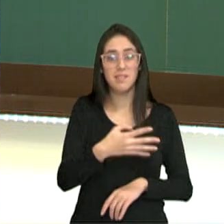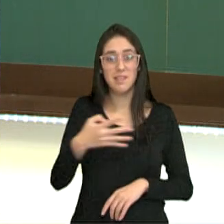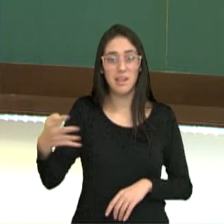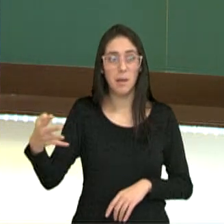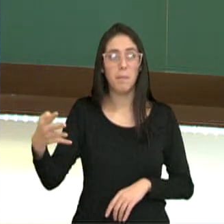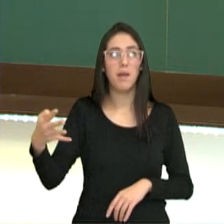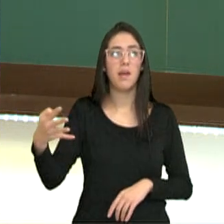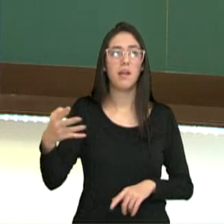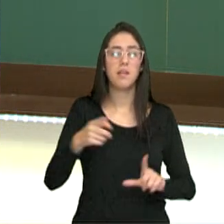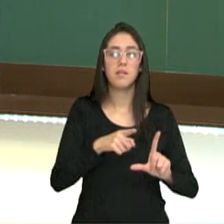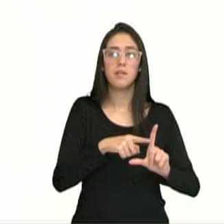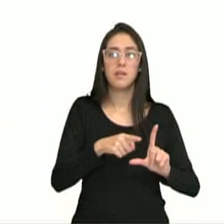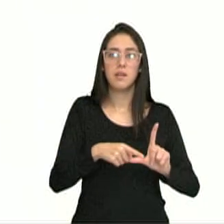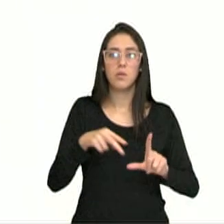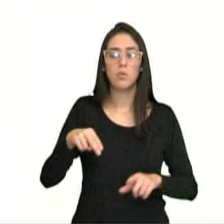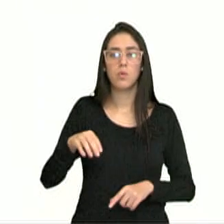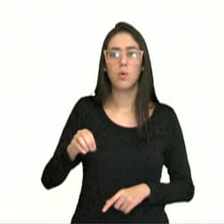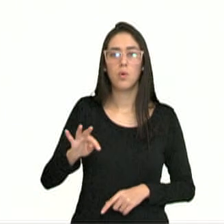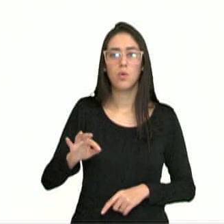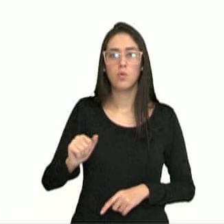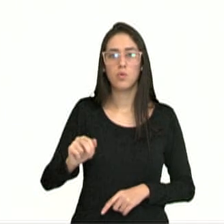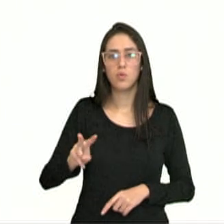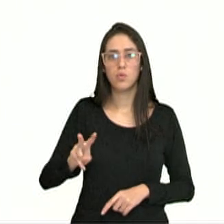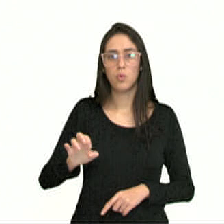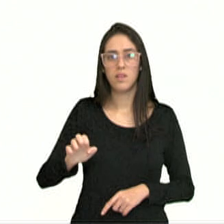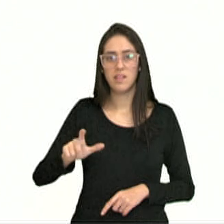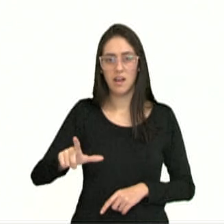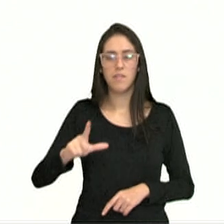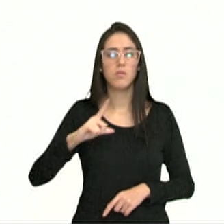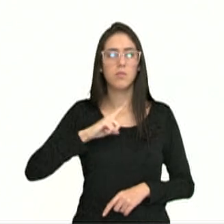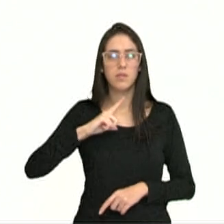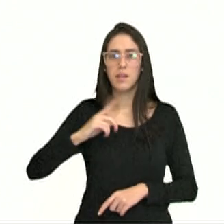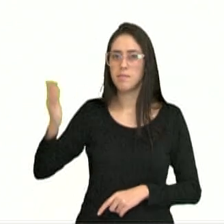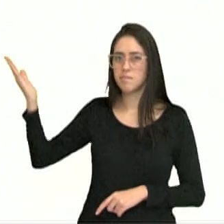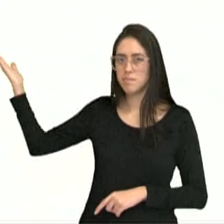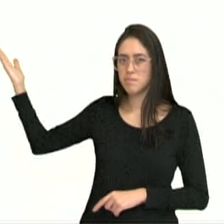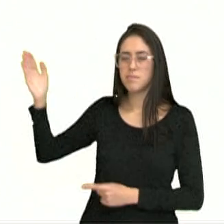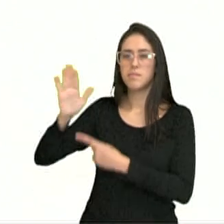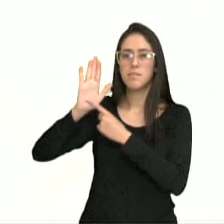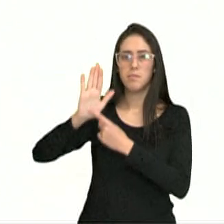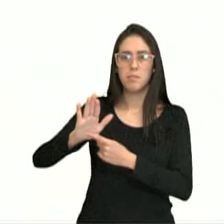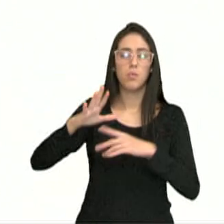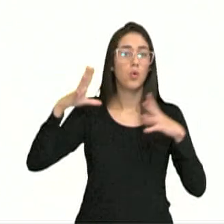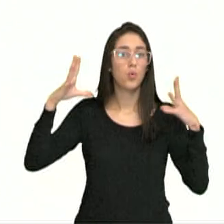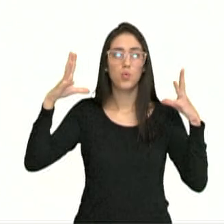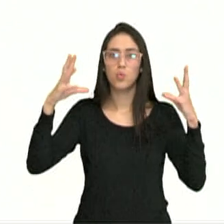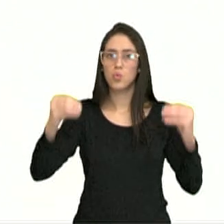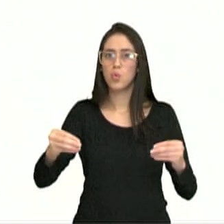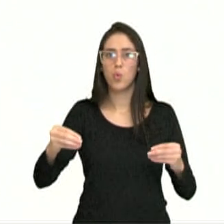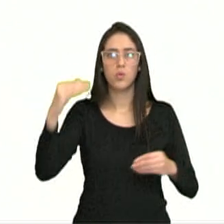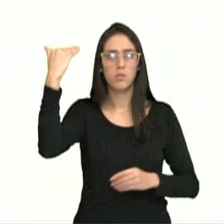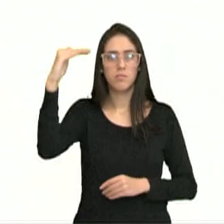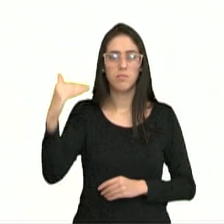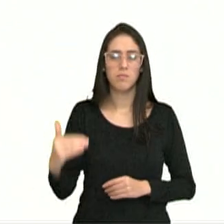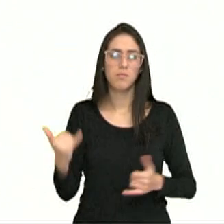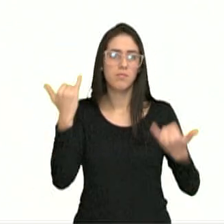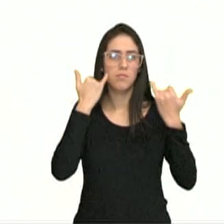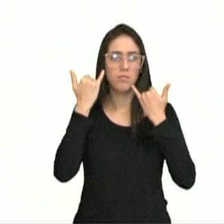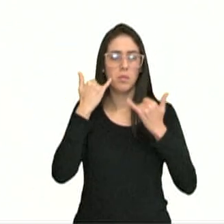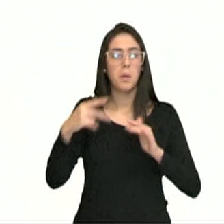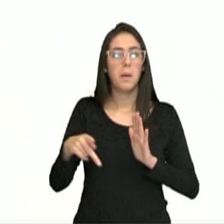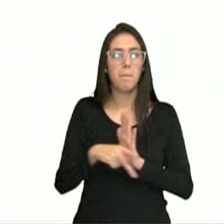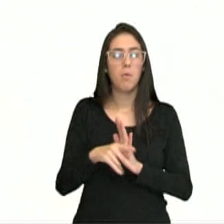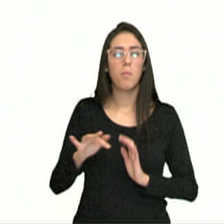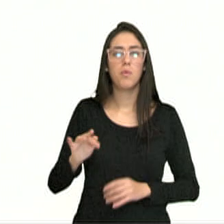ângulos notáveis. Então, aqui eu tenho uma demonstração de todos os ângulos notáveis dentro da